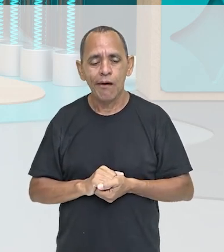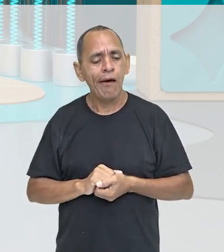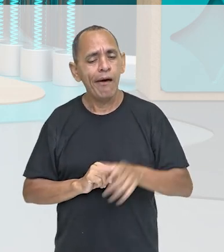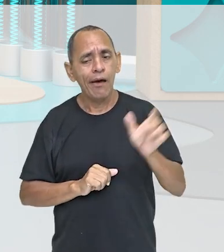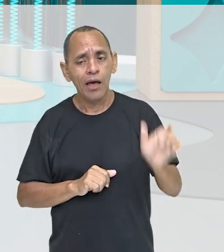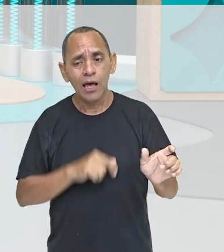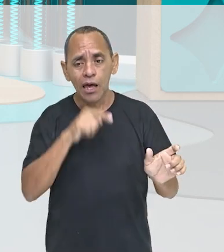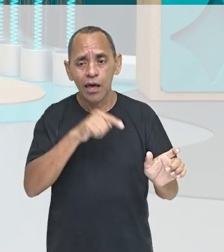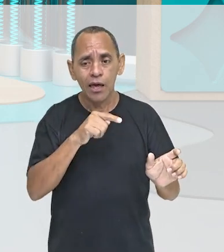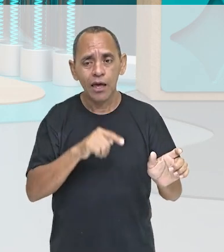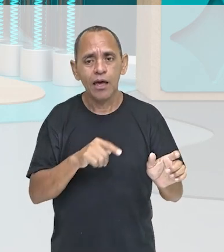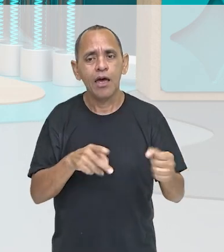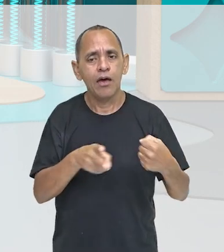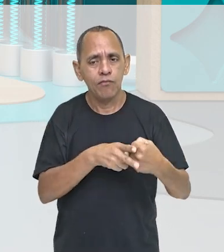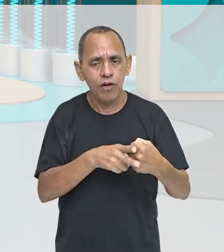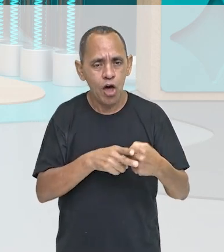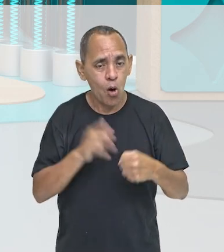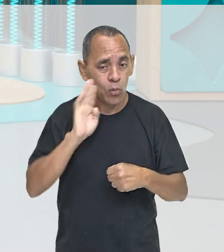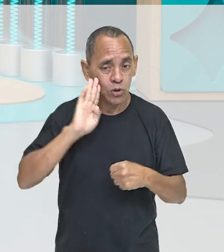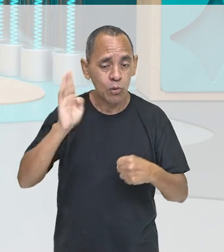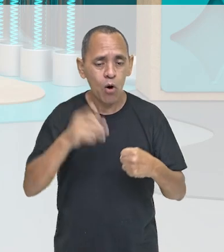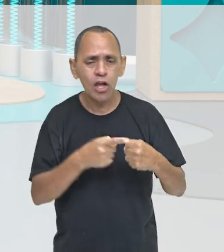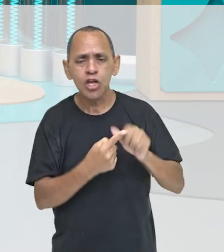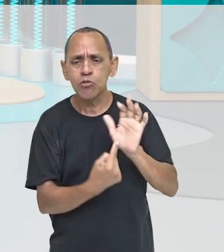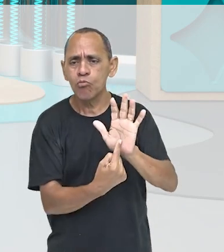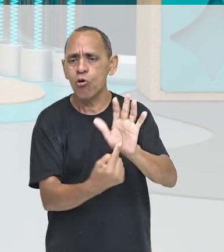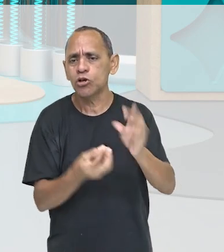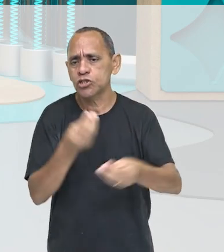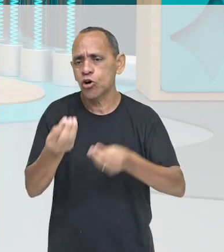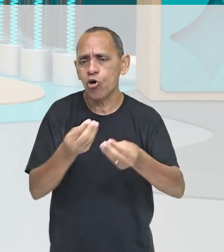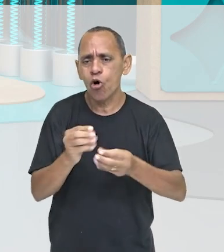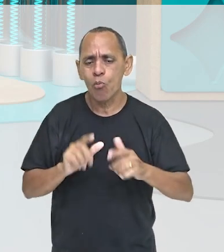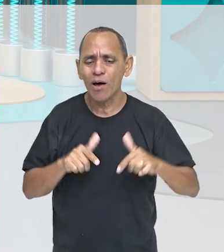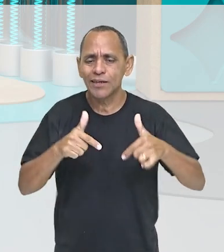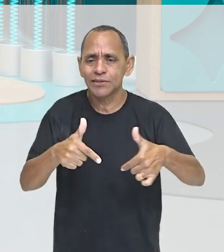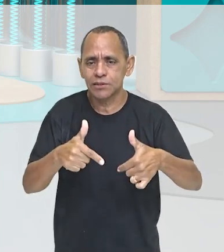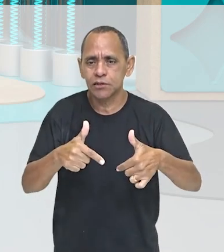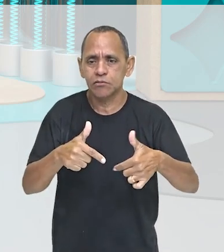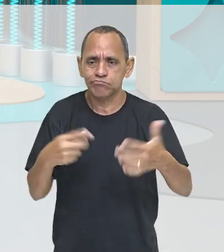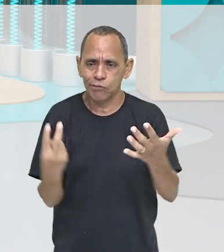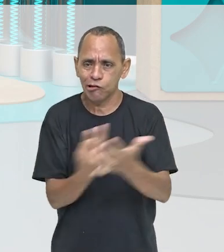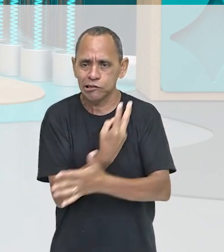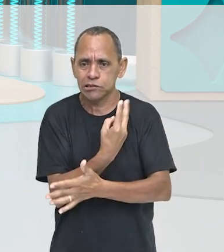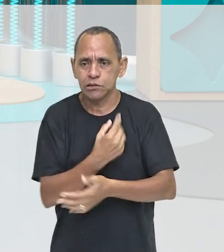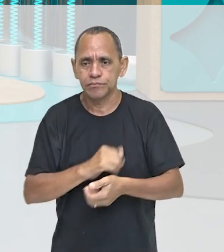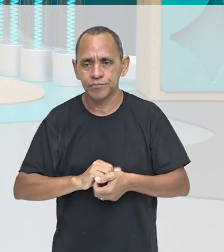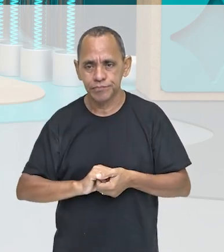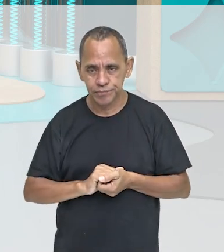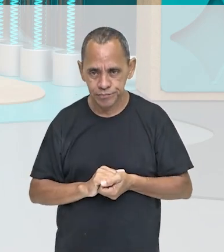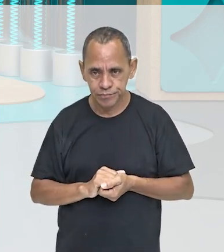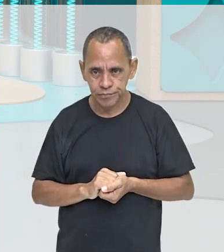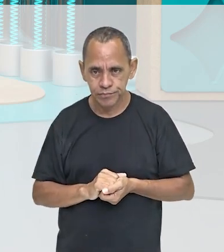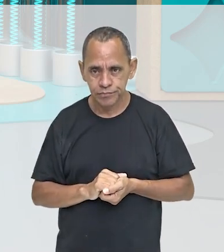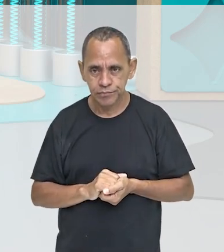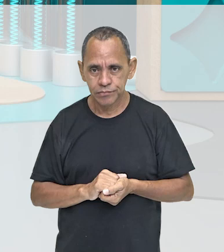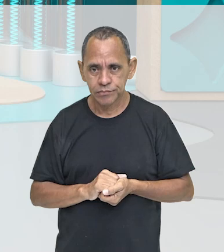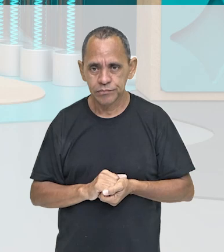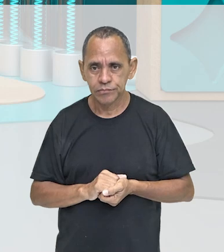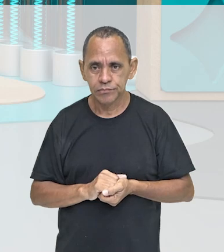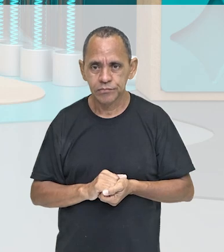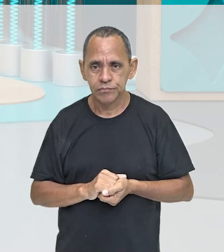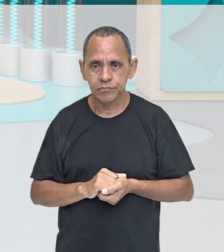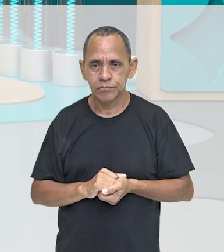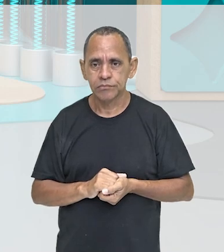ação acontecerá, essa ação estará no futuro. Alguns exemplos. Will mais